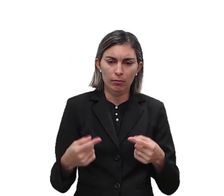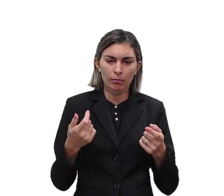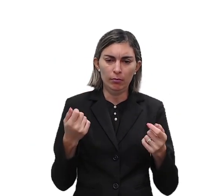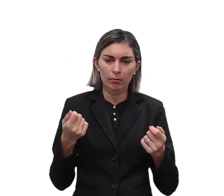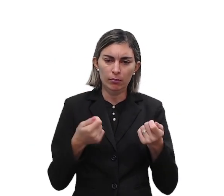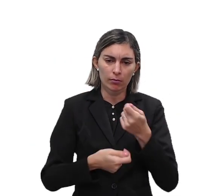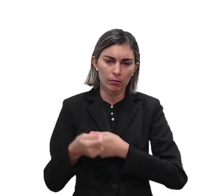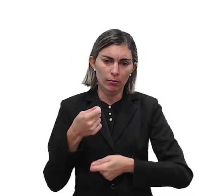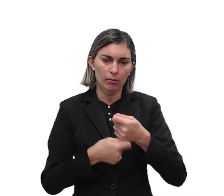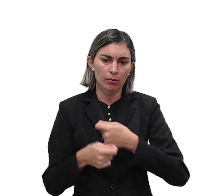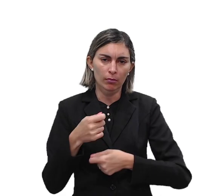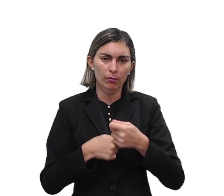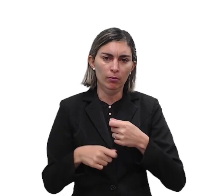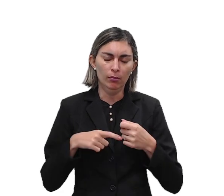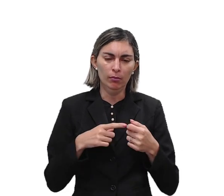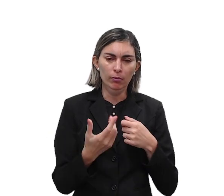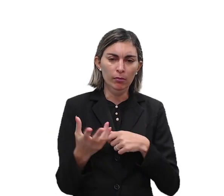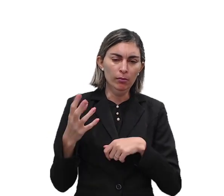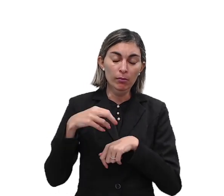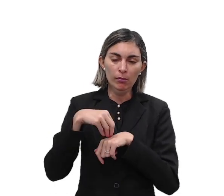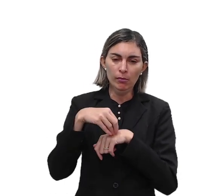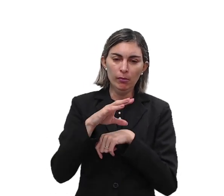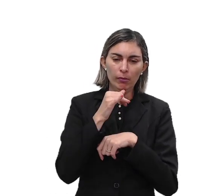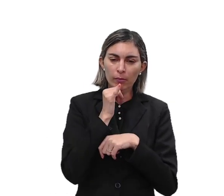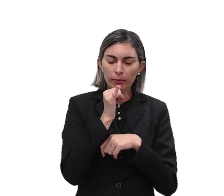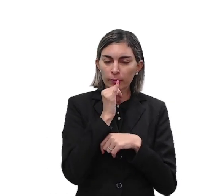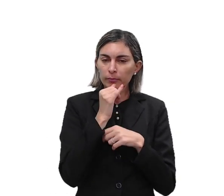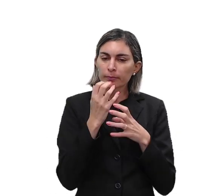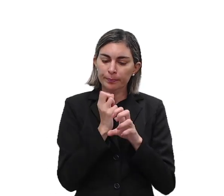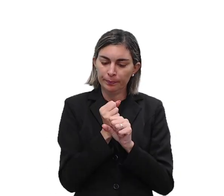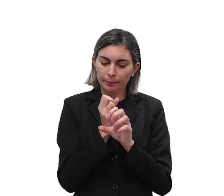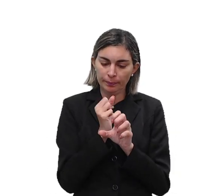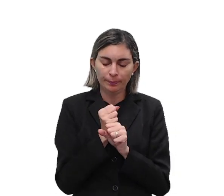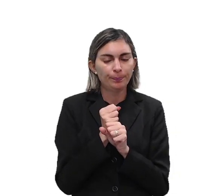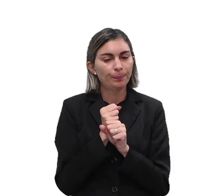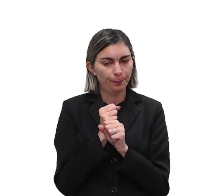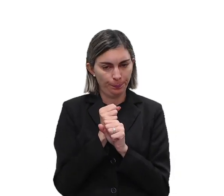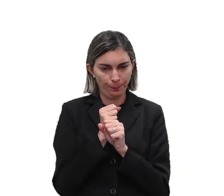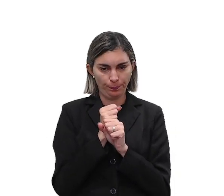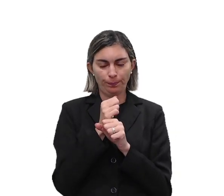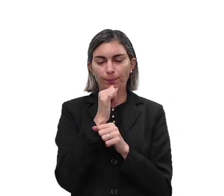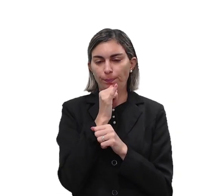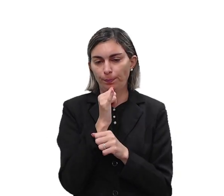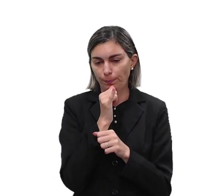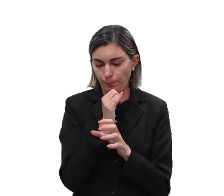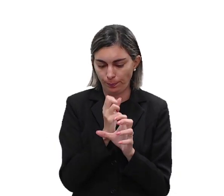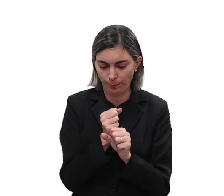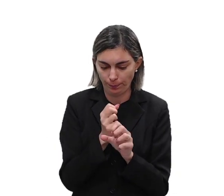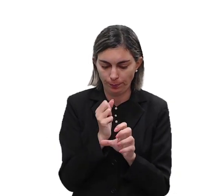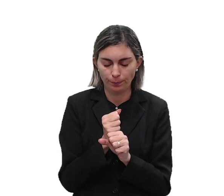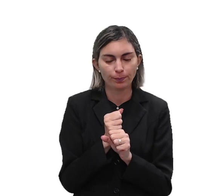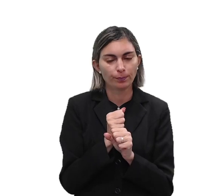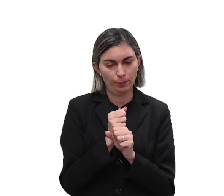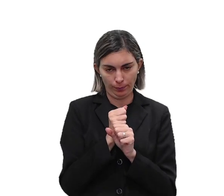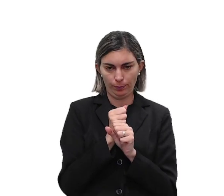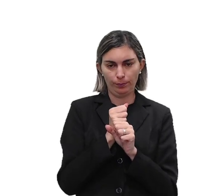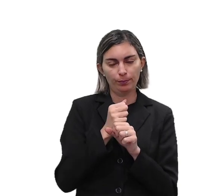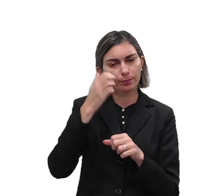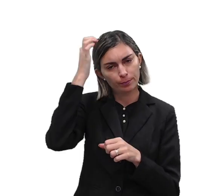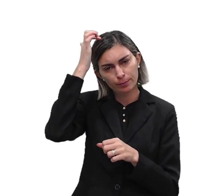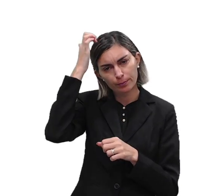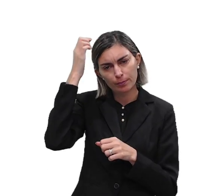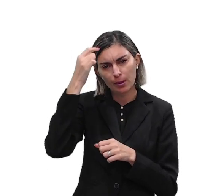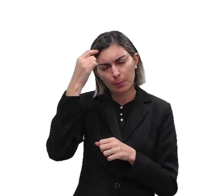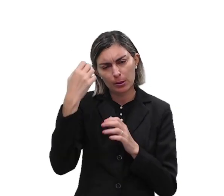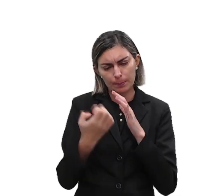mercado. E aqui eu trouxe um exemplo de calculando a produtividade, um exemplo de cálculo da produtividade. Imagina